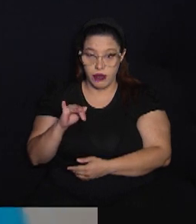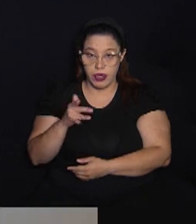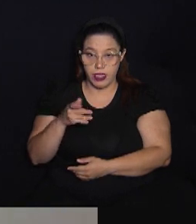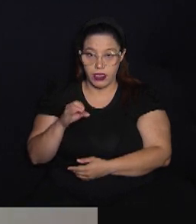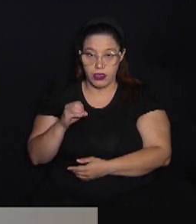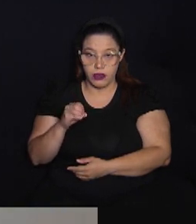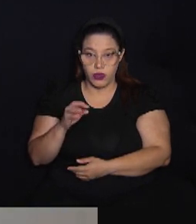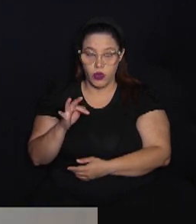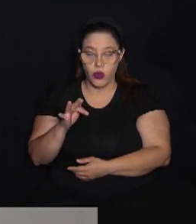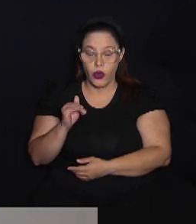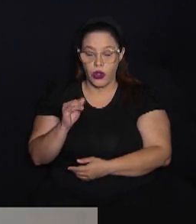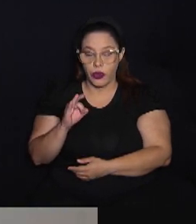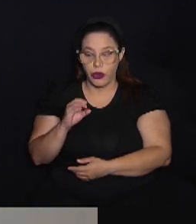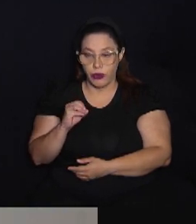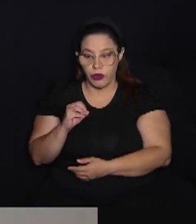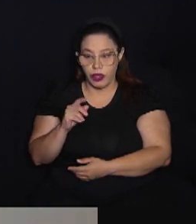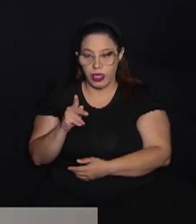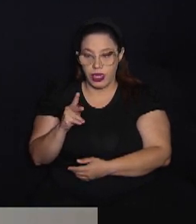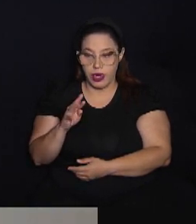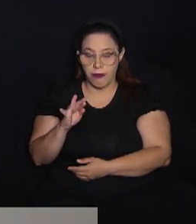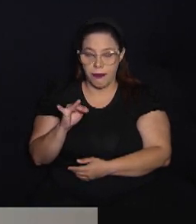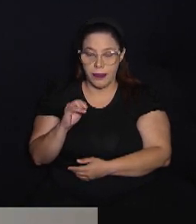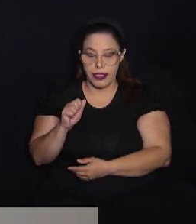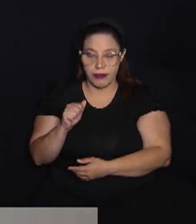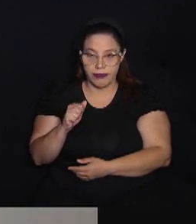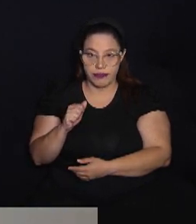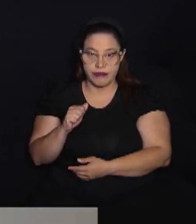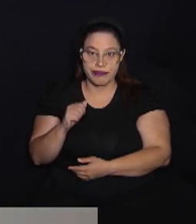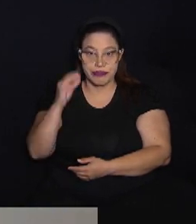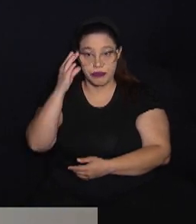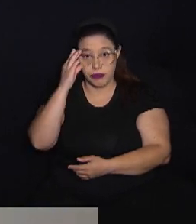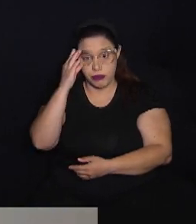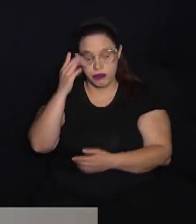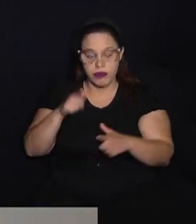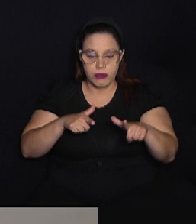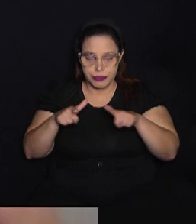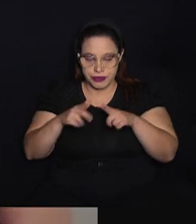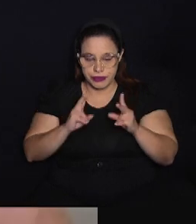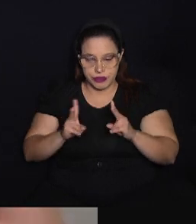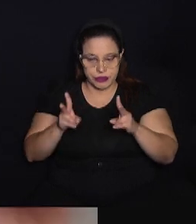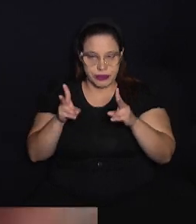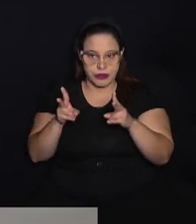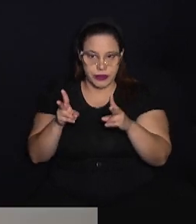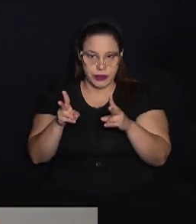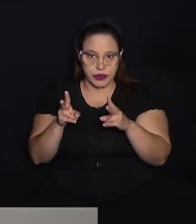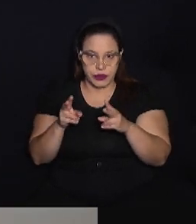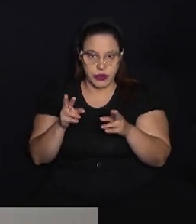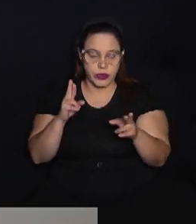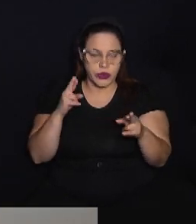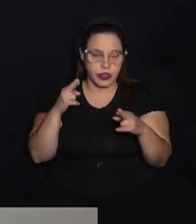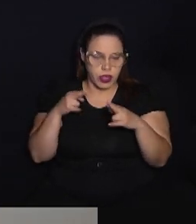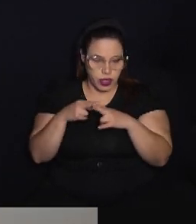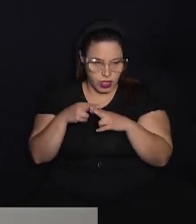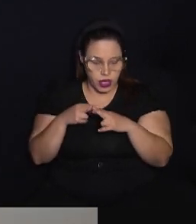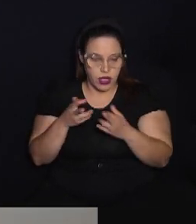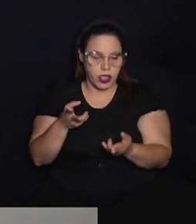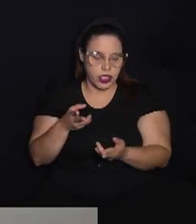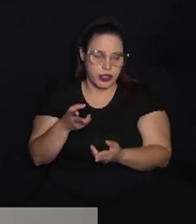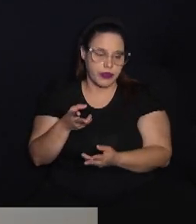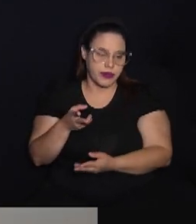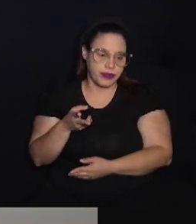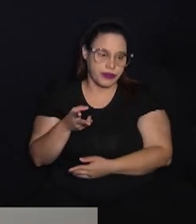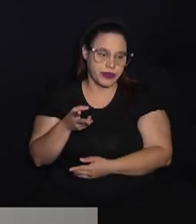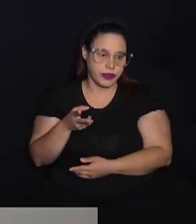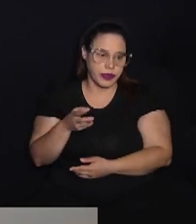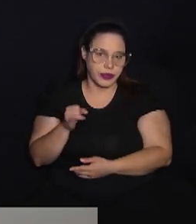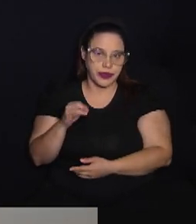também estimula os melanócitos a produzirem melanina. Então, a gente trabalha sempre inibindo essa resposta inflamatória que